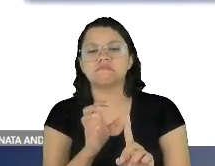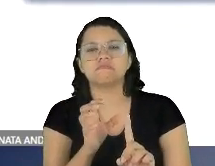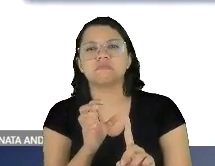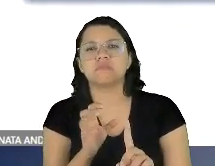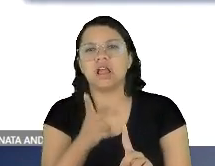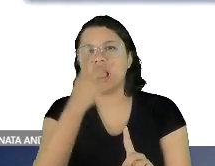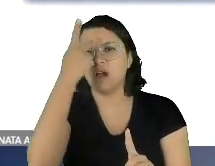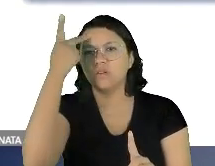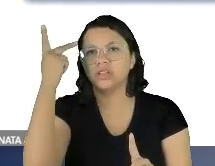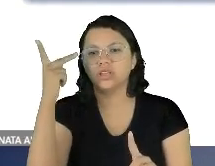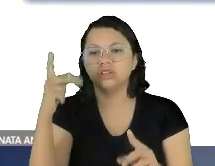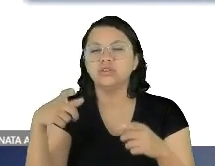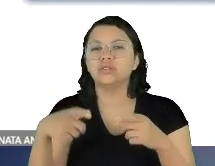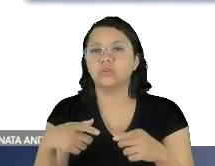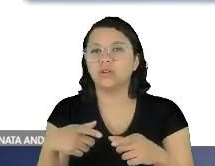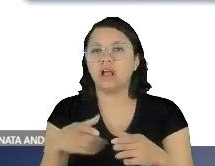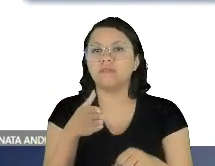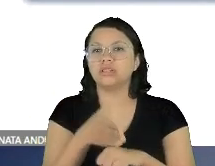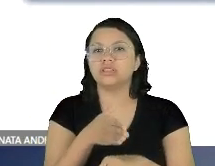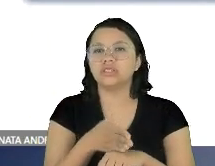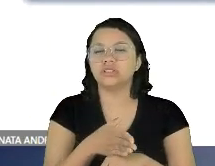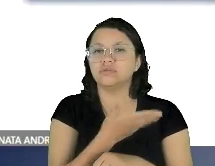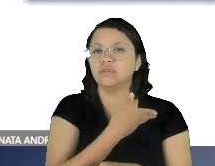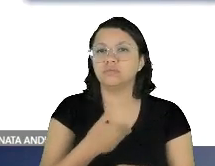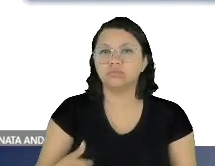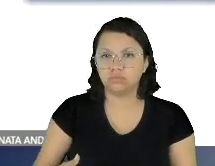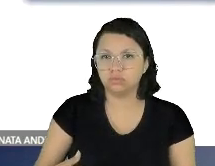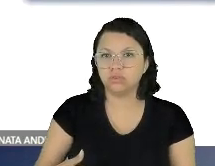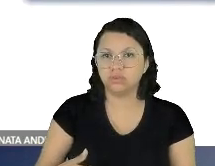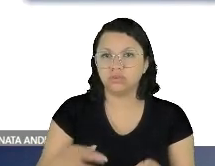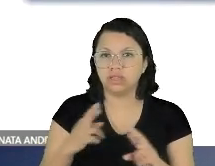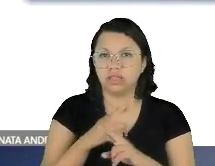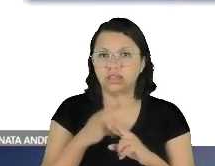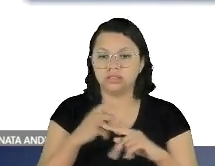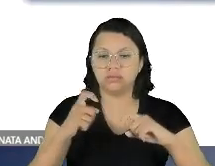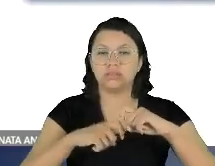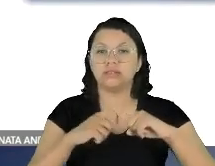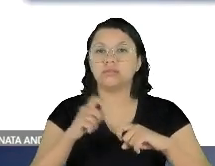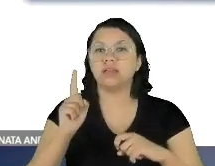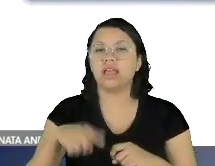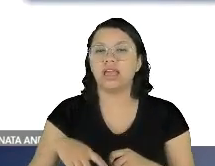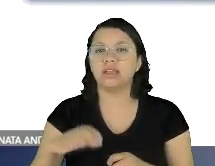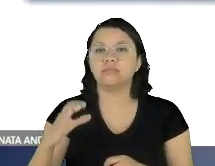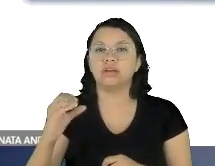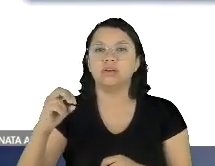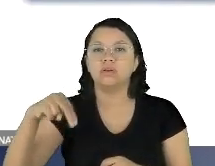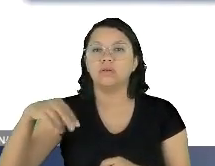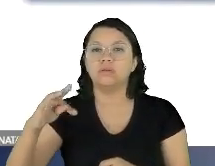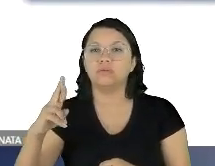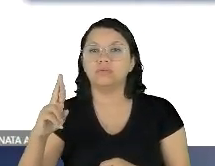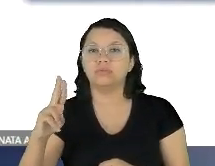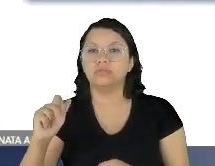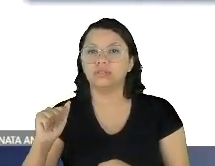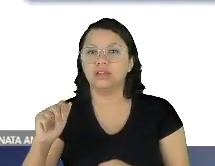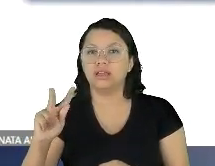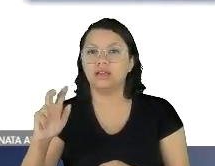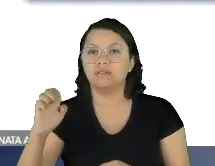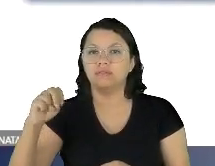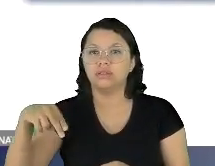público e acessível ao público de modo ofensivo ao pudor era uma contravenção penal passível de multa.